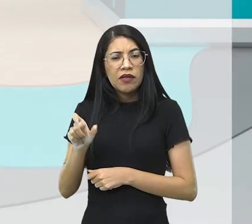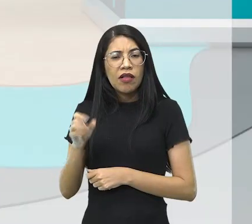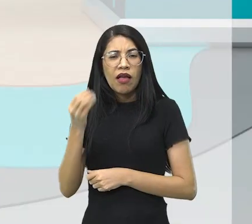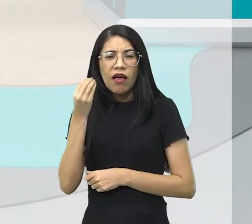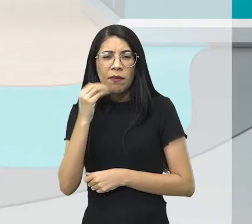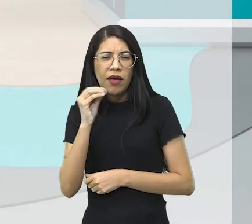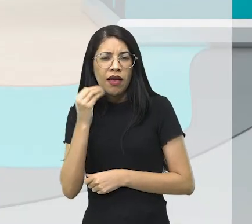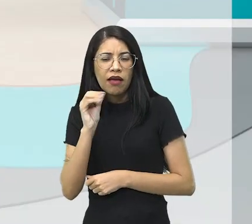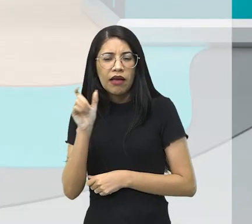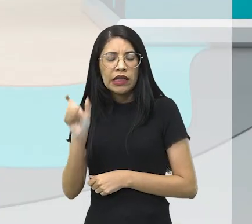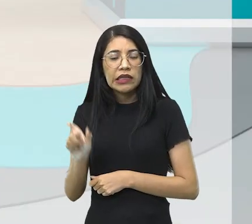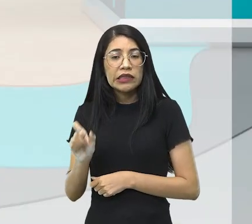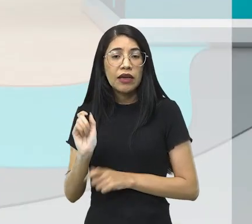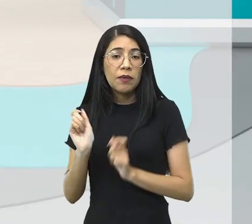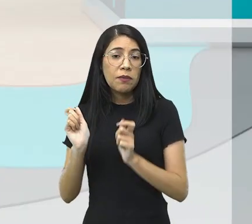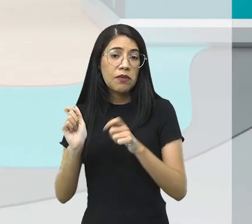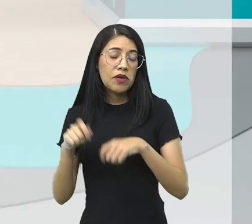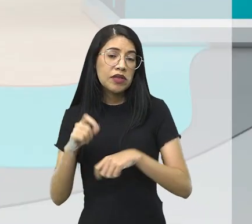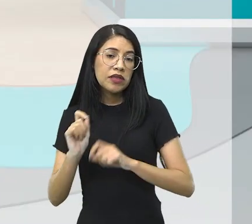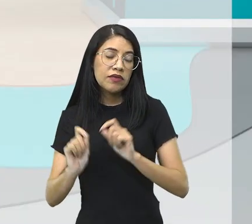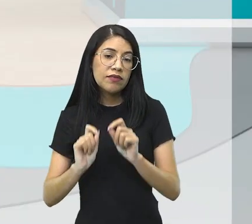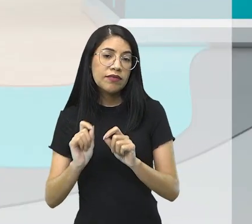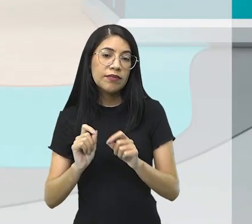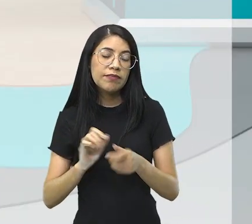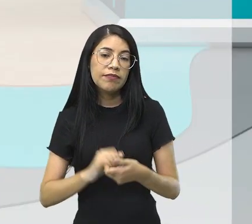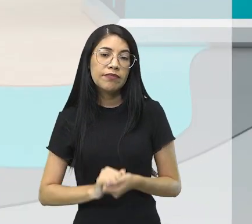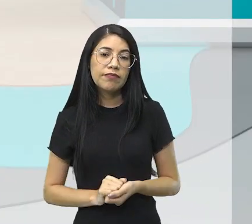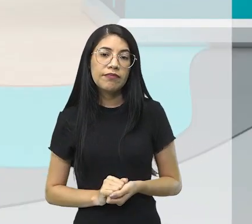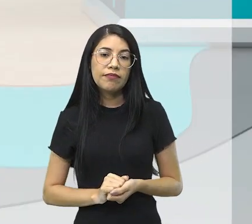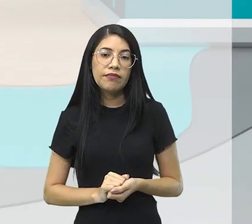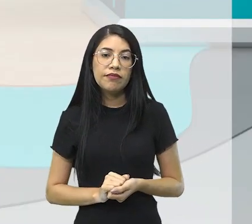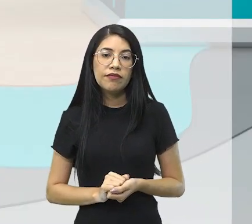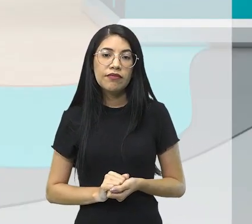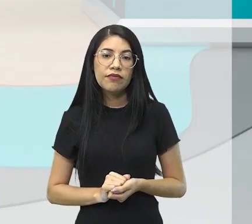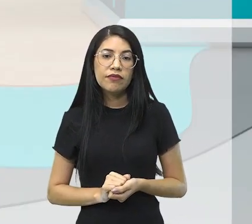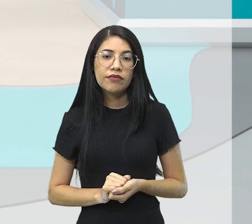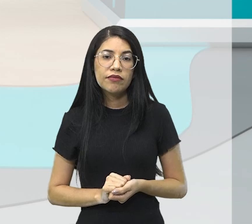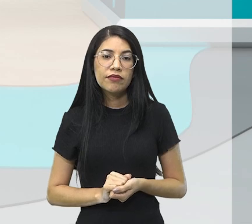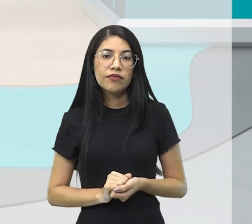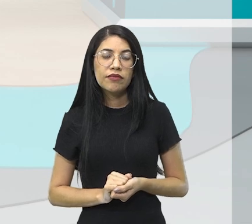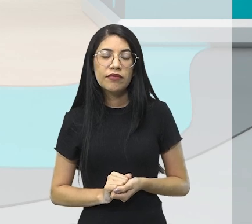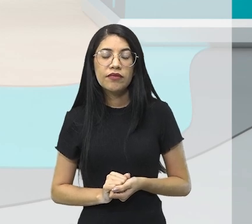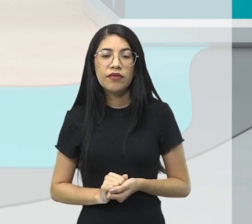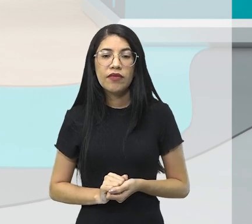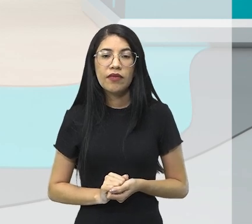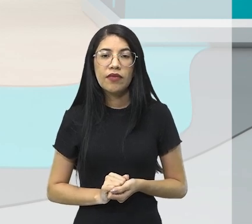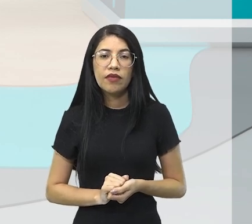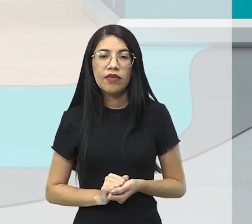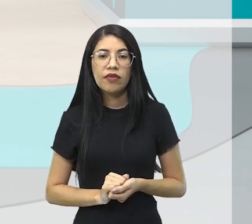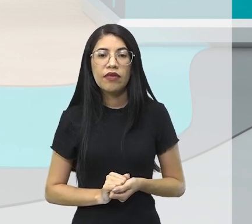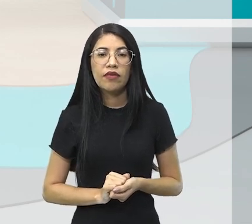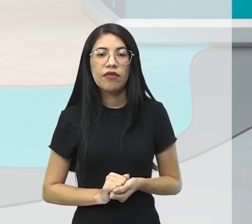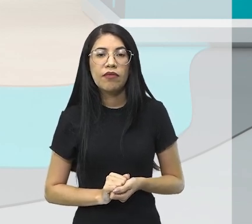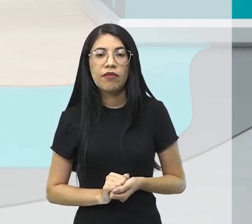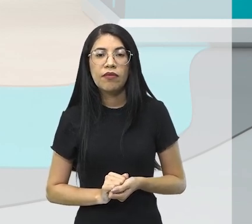alguém para que eu tenha ali, que eu tenha realmente, né, que eu atinja